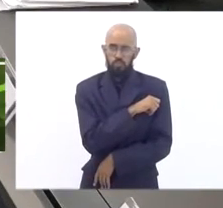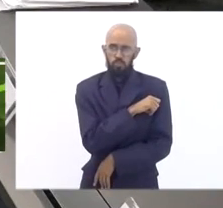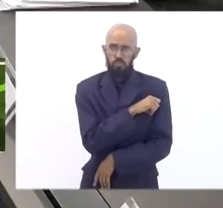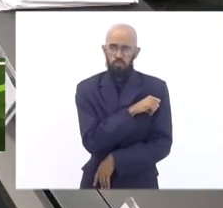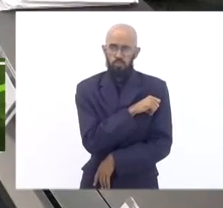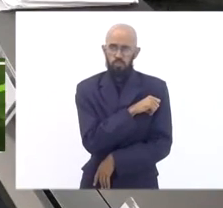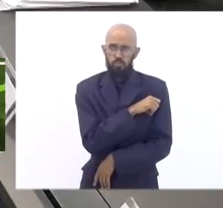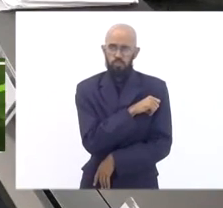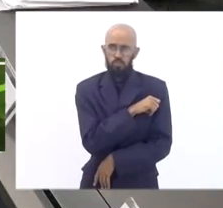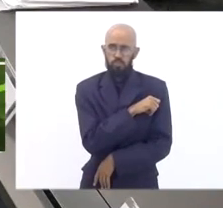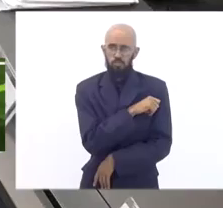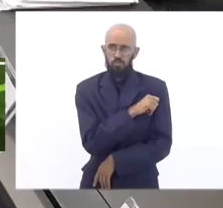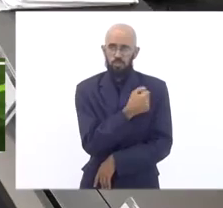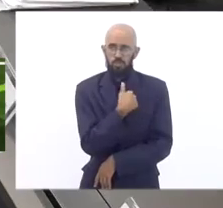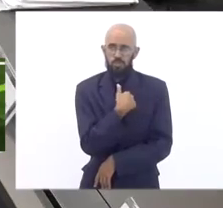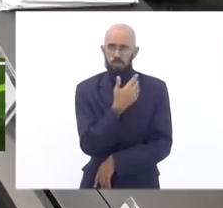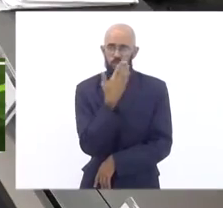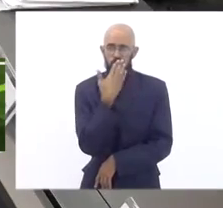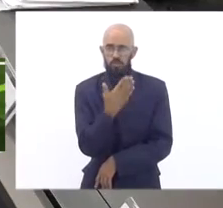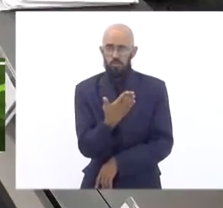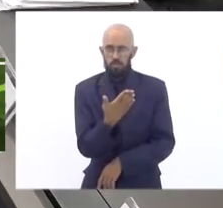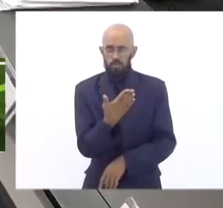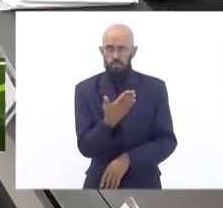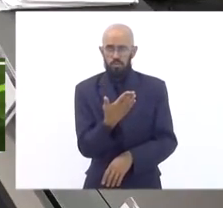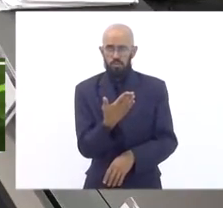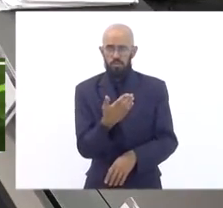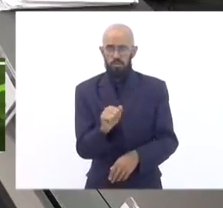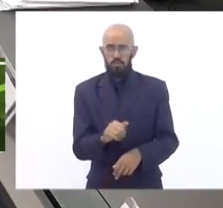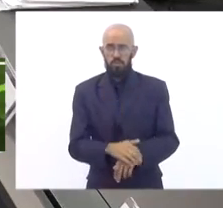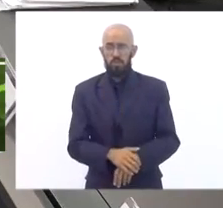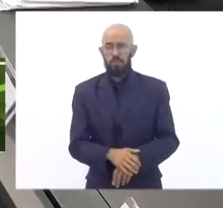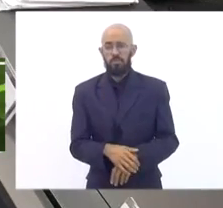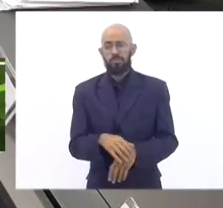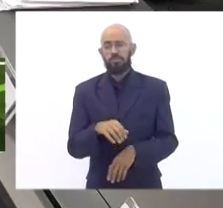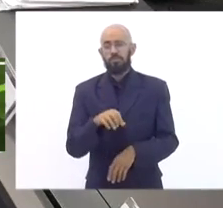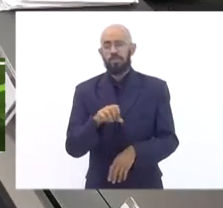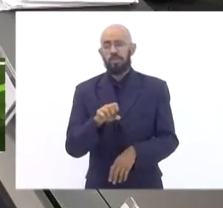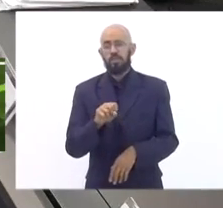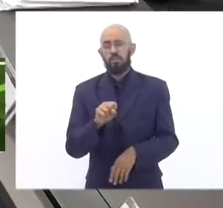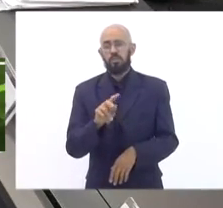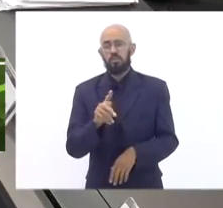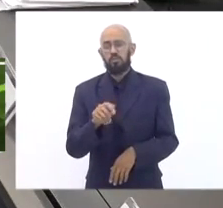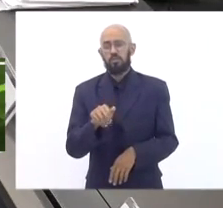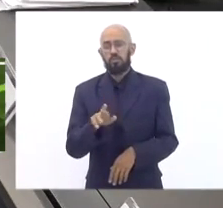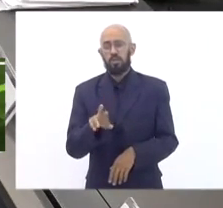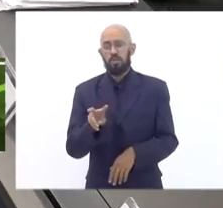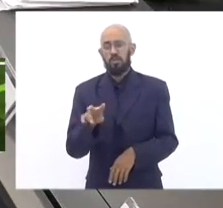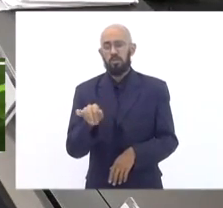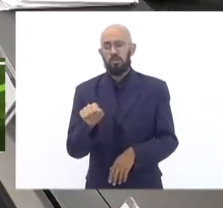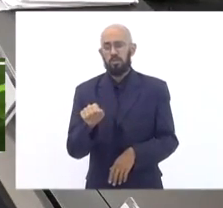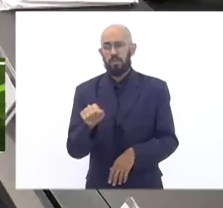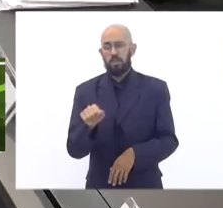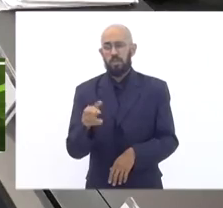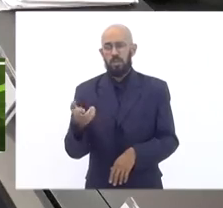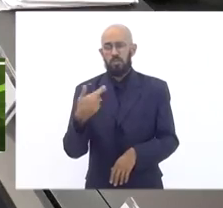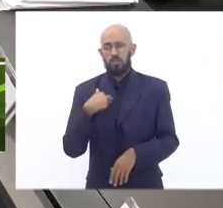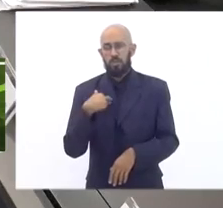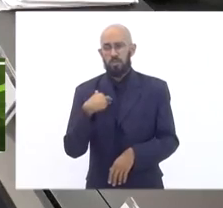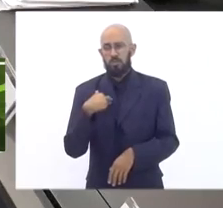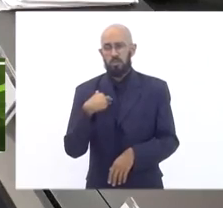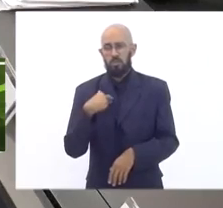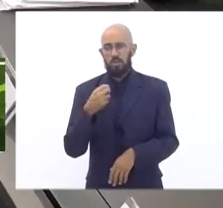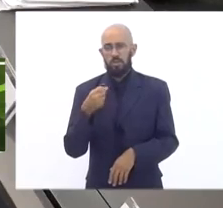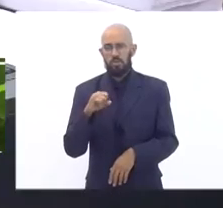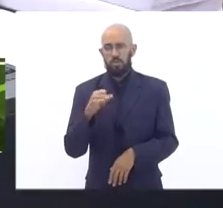Então, eu pediria, desde já, que a Supervia nos responda se os números